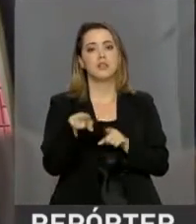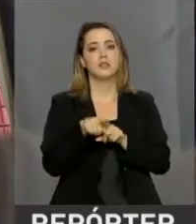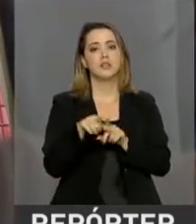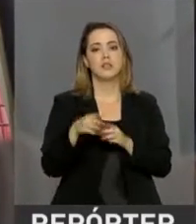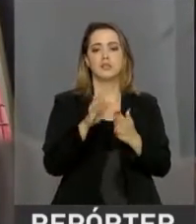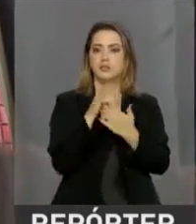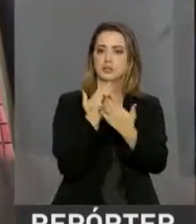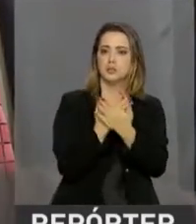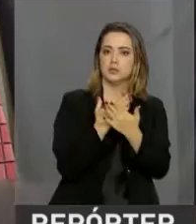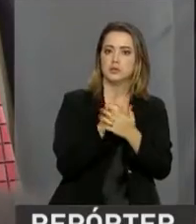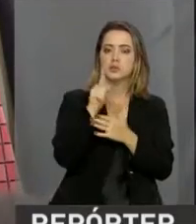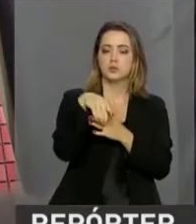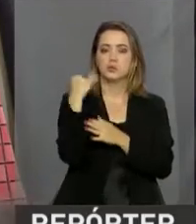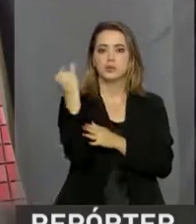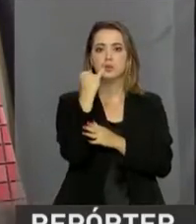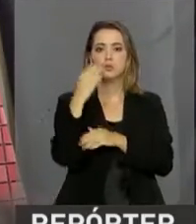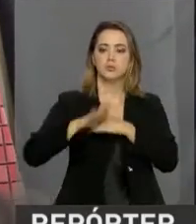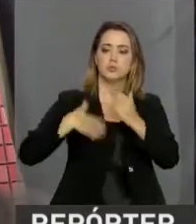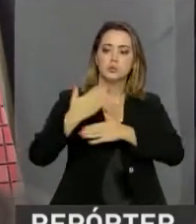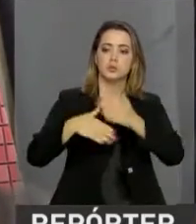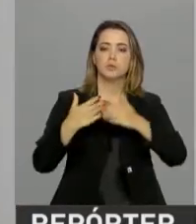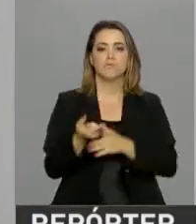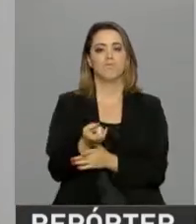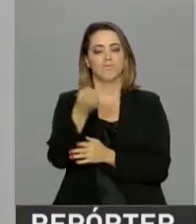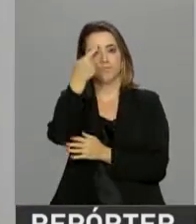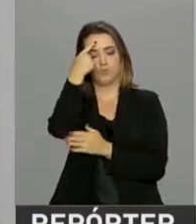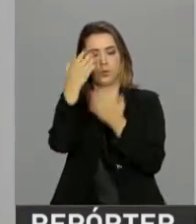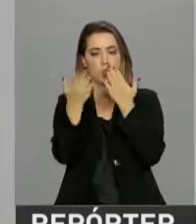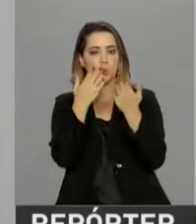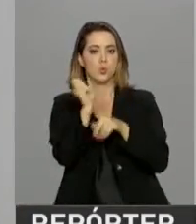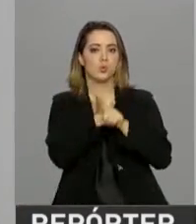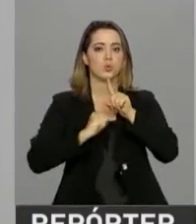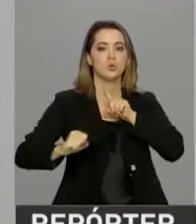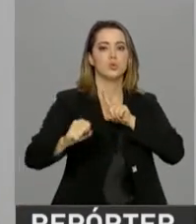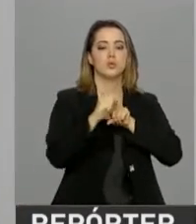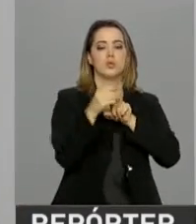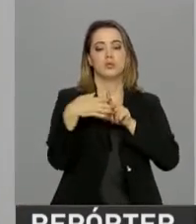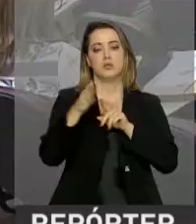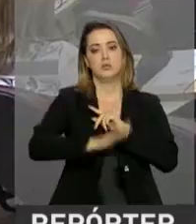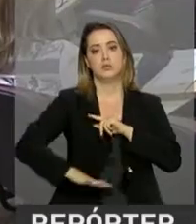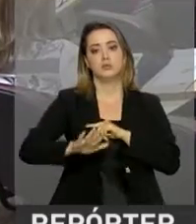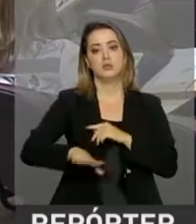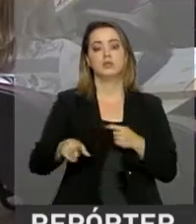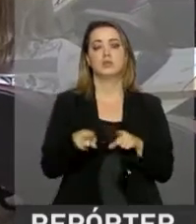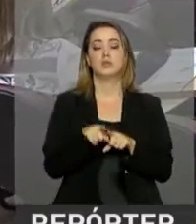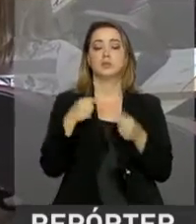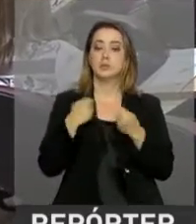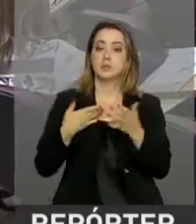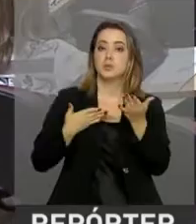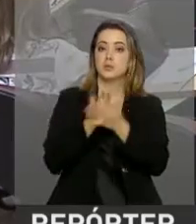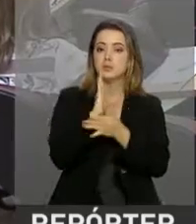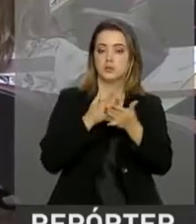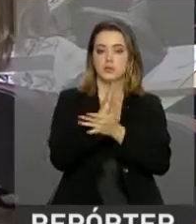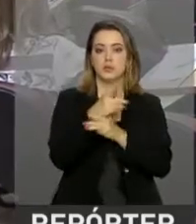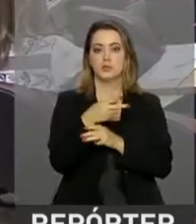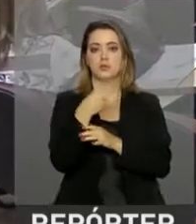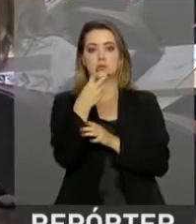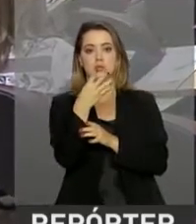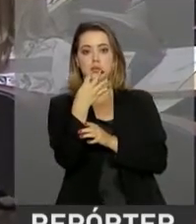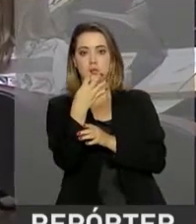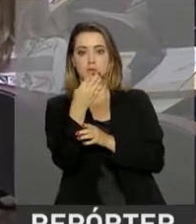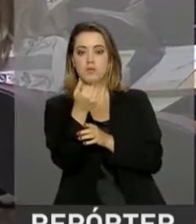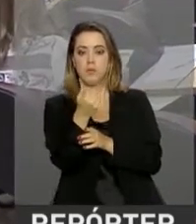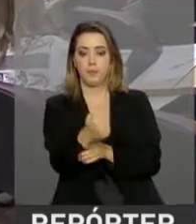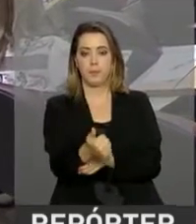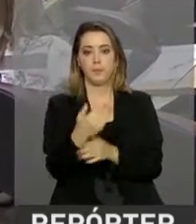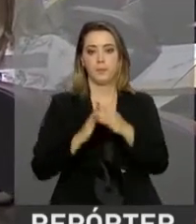emocional, comunicativo e social da criança. Maria Helena Guimarães defendeu ainda a aprovação da PEC 241, que